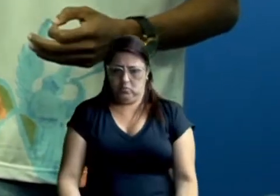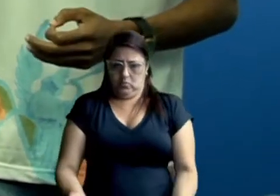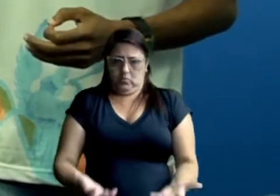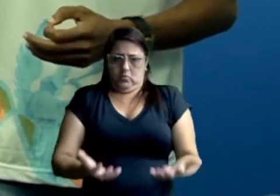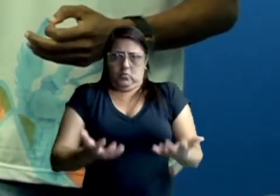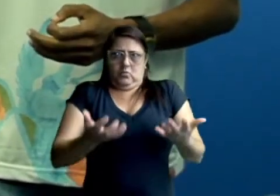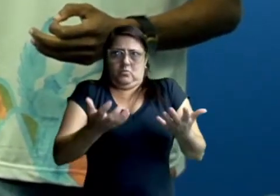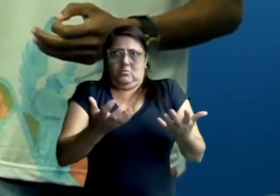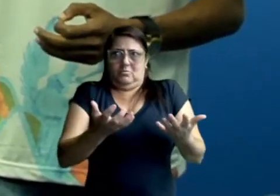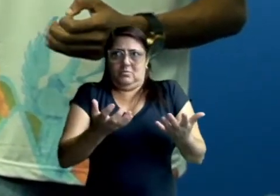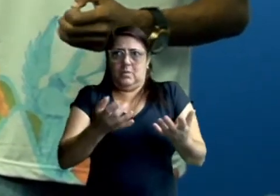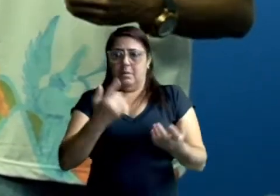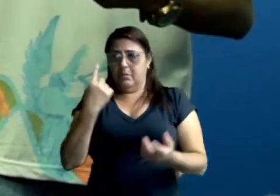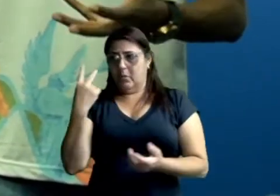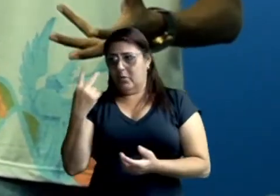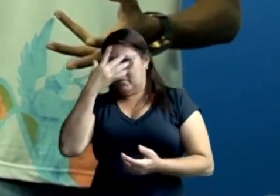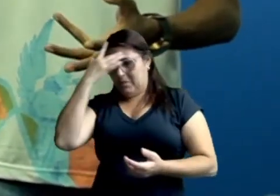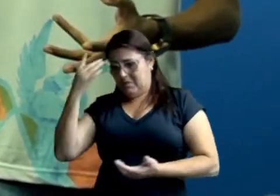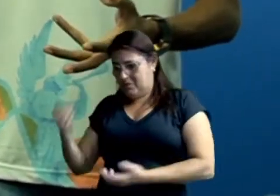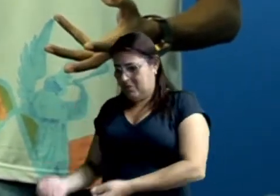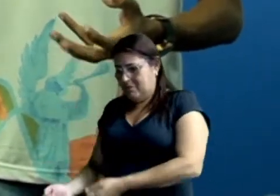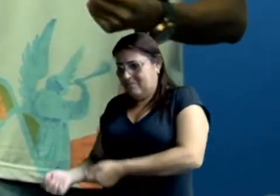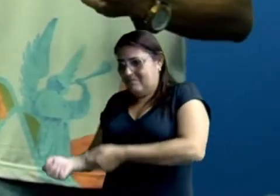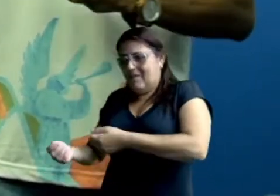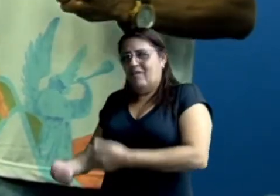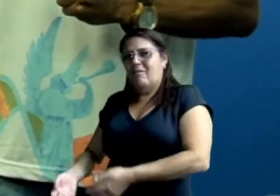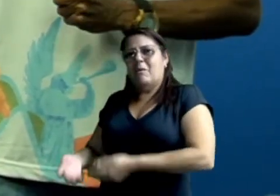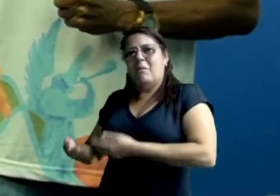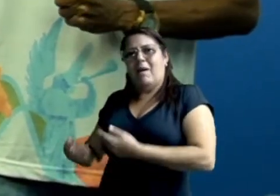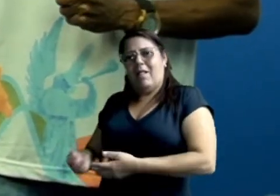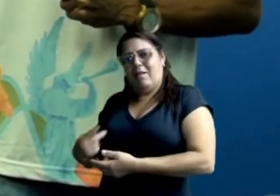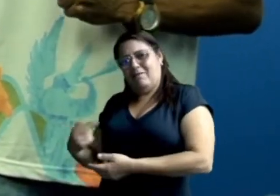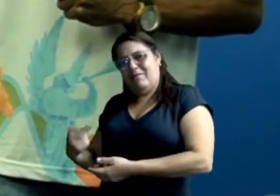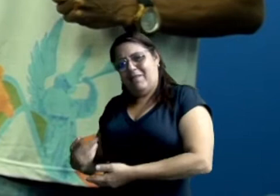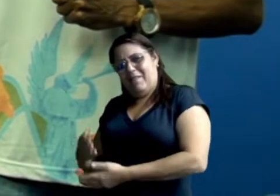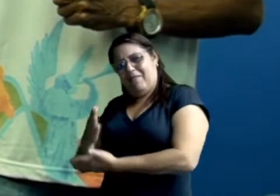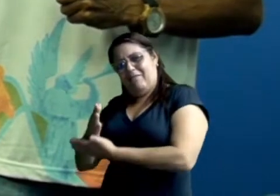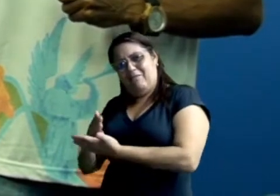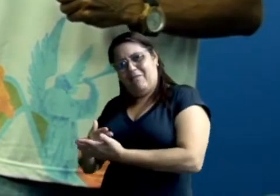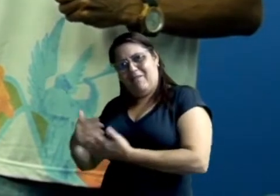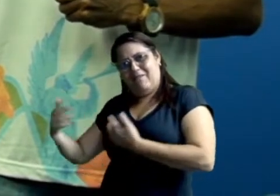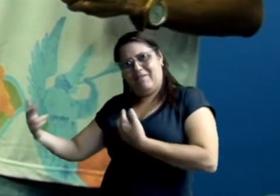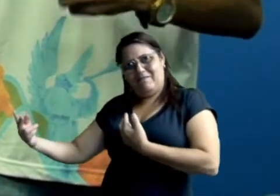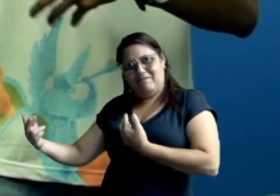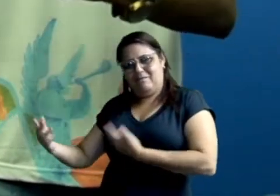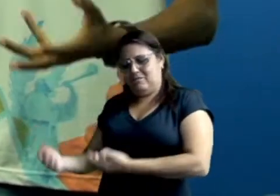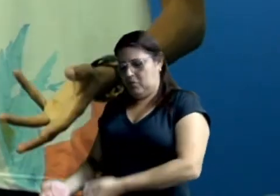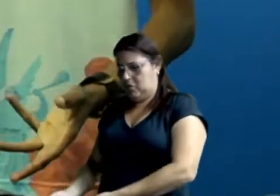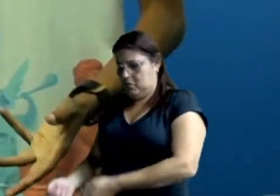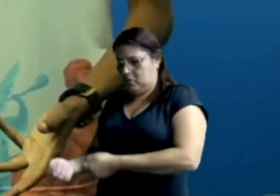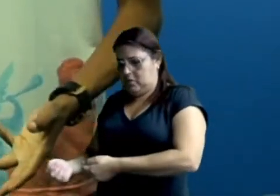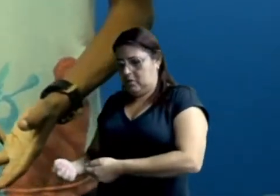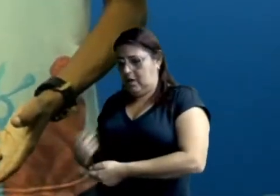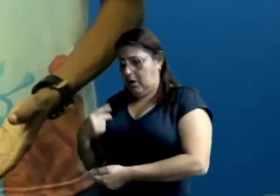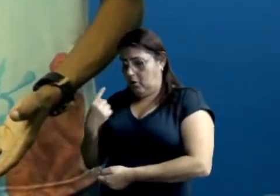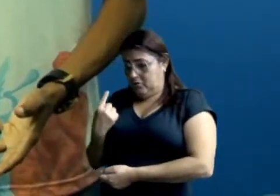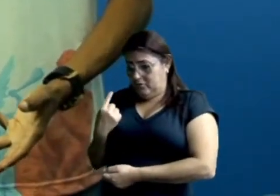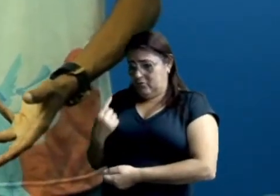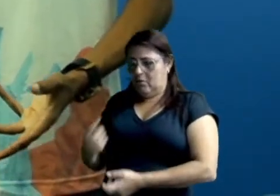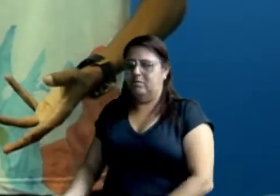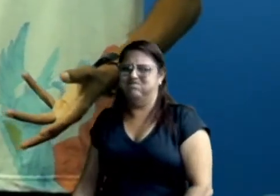pessoas tiver, menos força, e quanto menos pessoas tiver, mais força você vai ter que